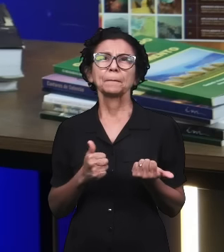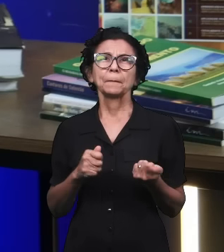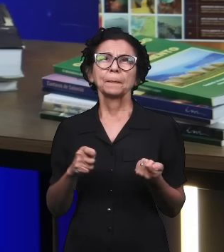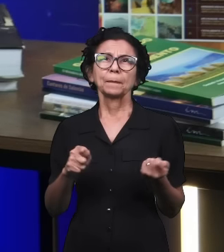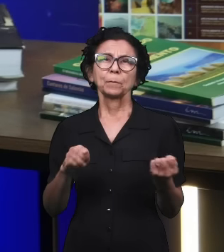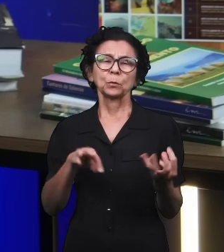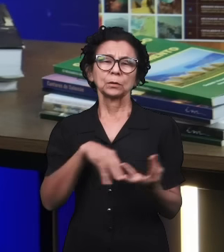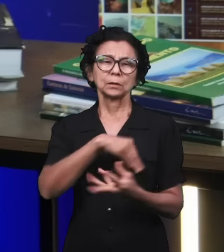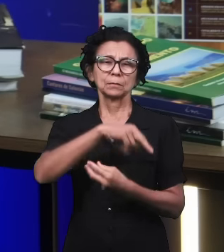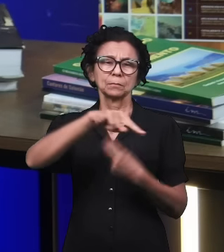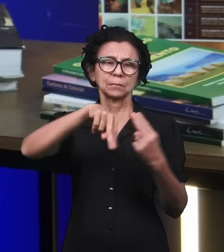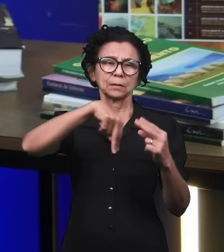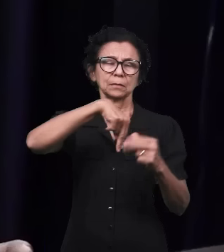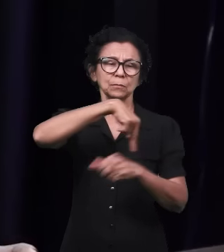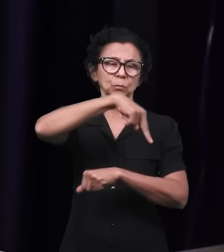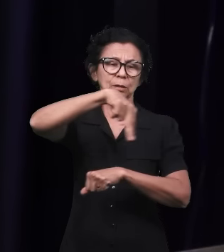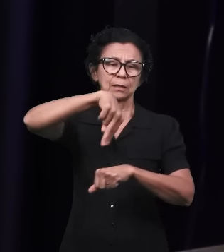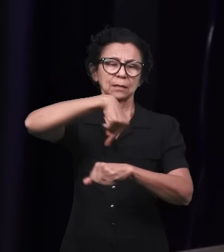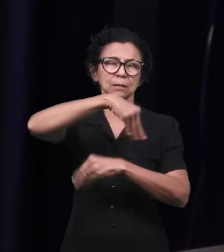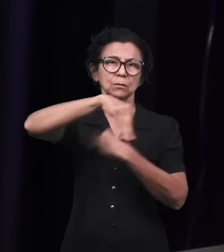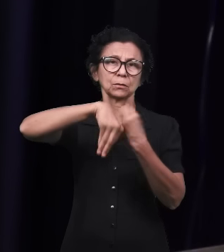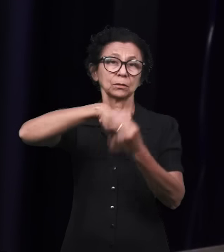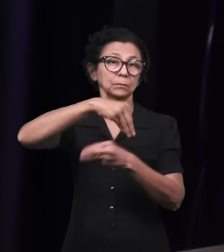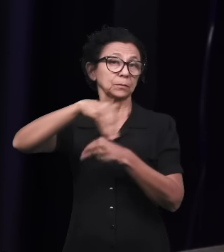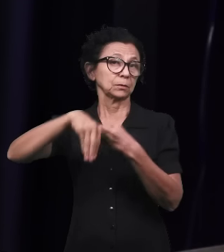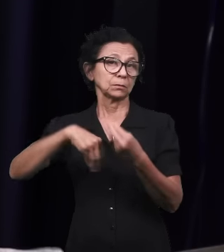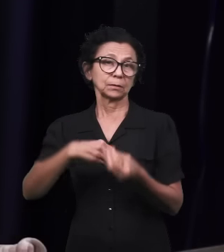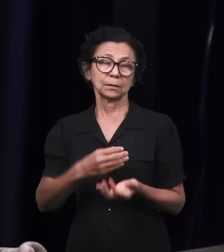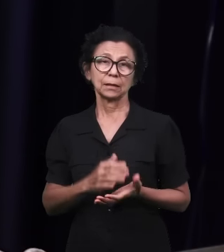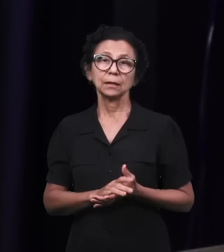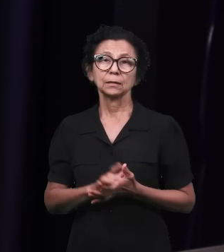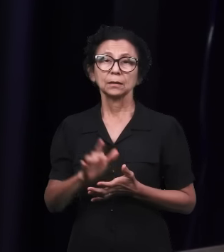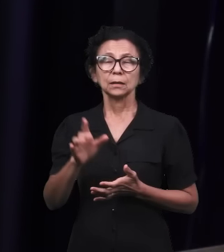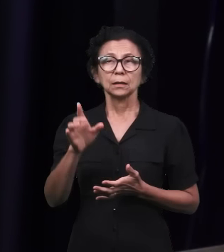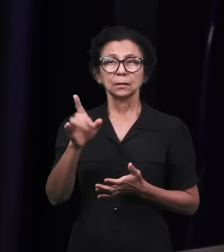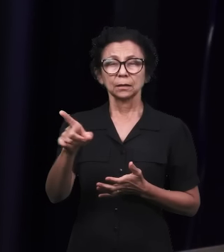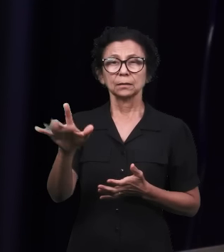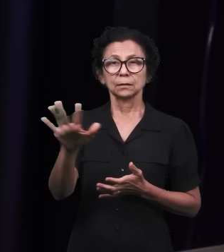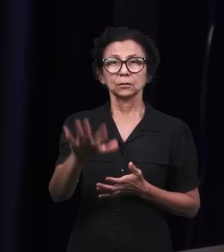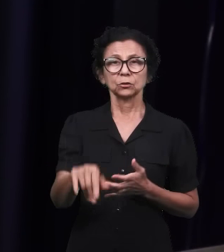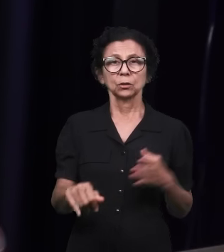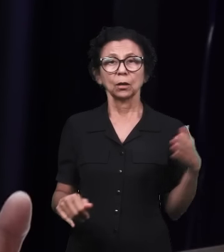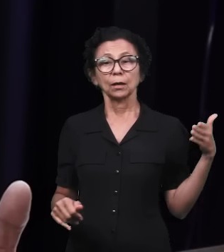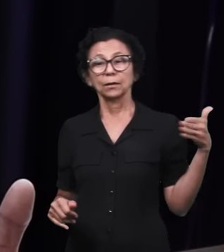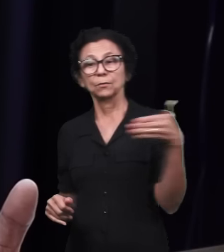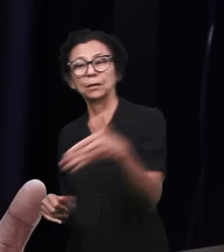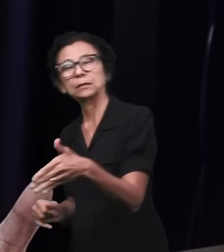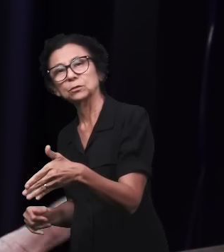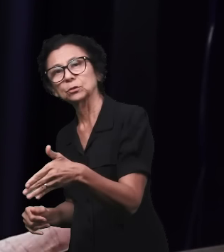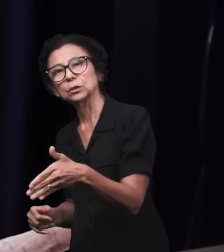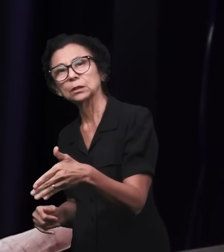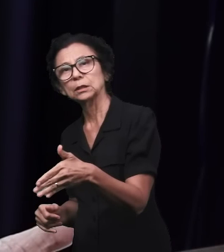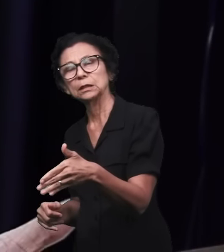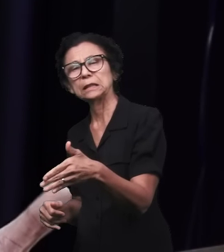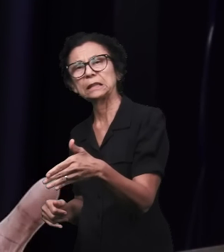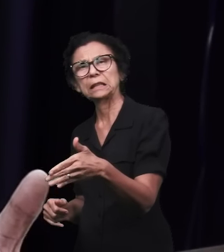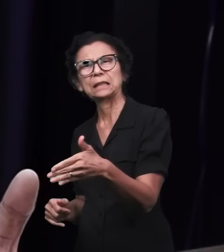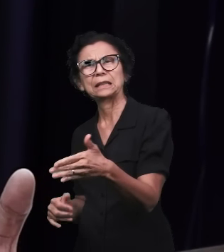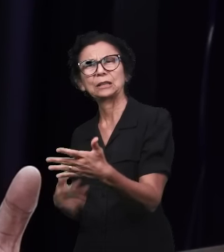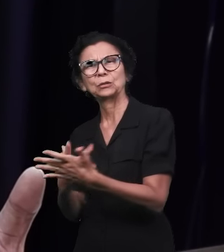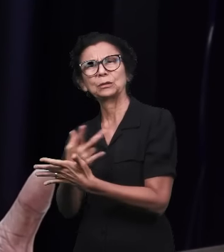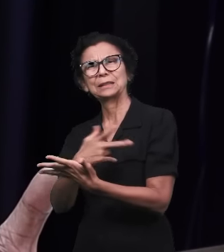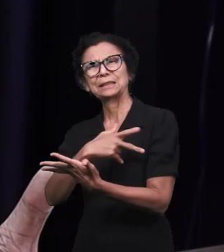Das Nações. Porque ela foi invadida, aquela região, e ali houve uma mistura das culturas,